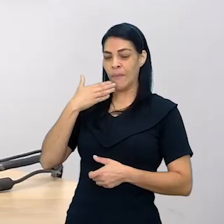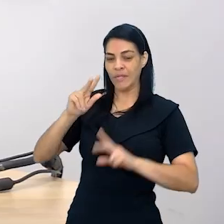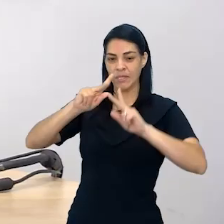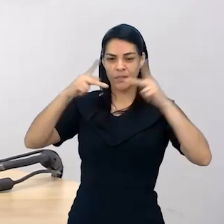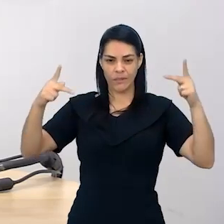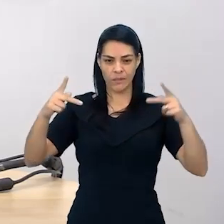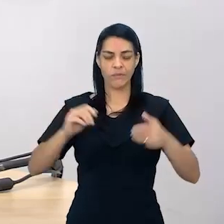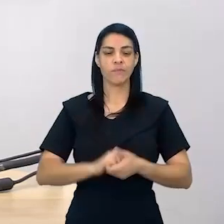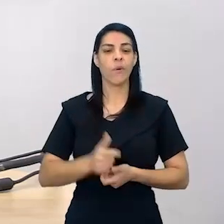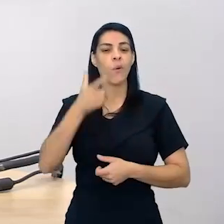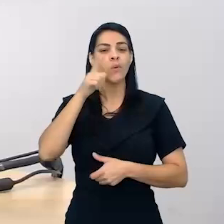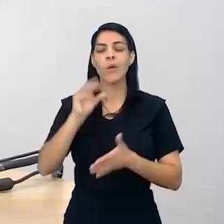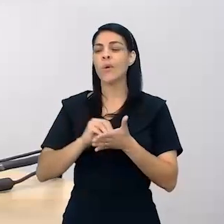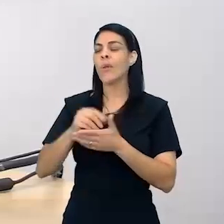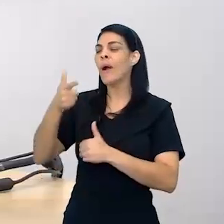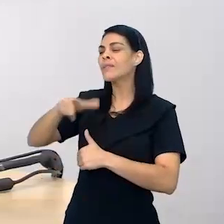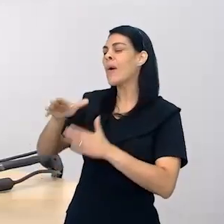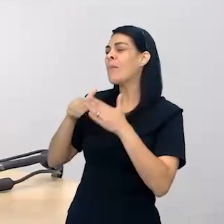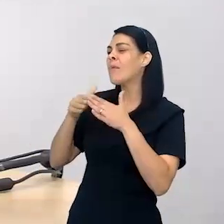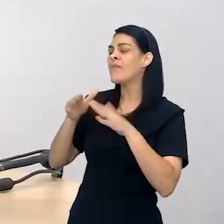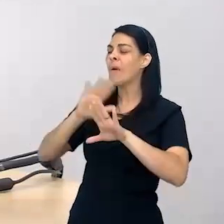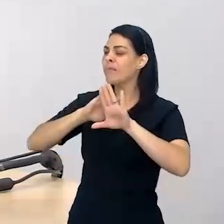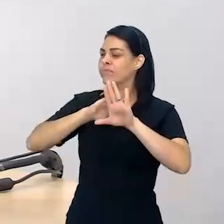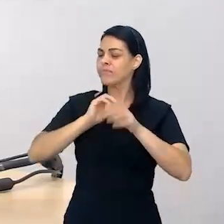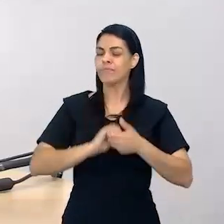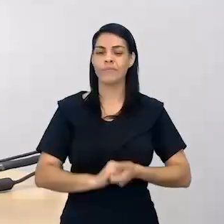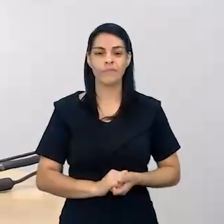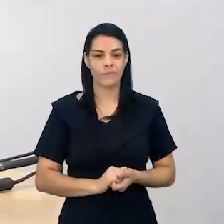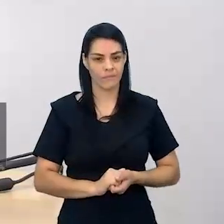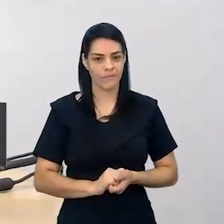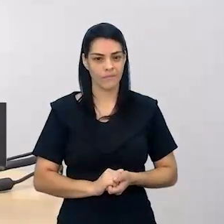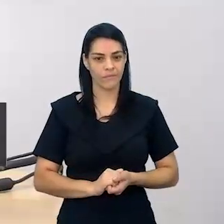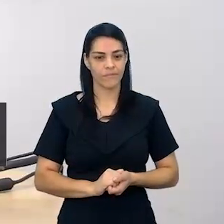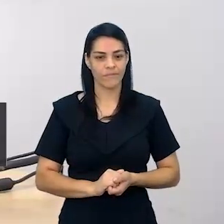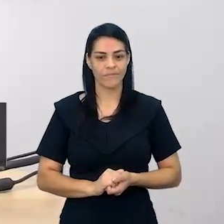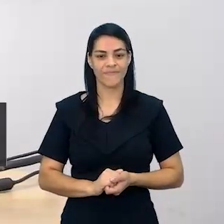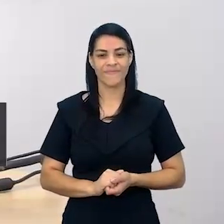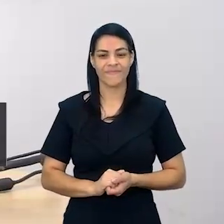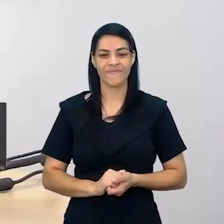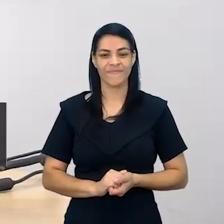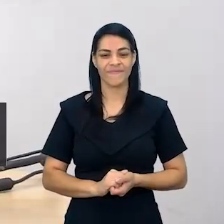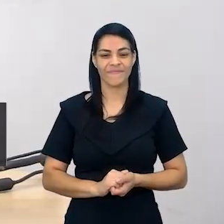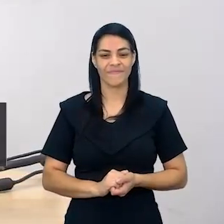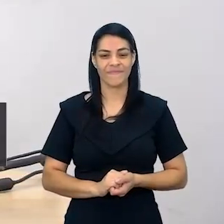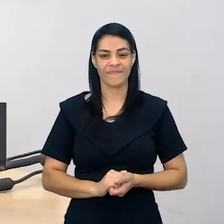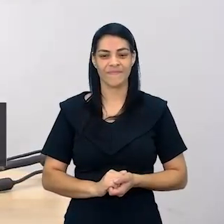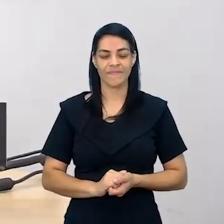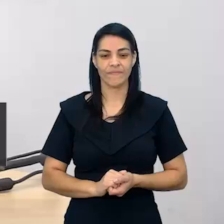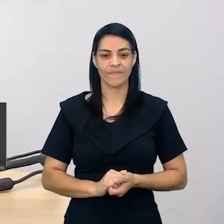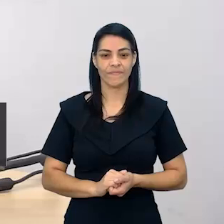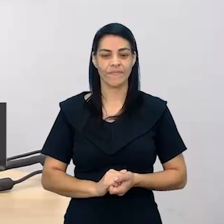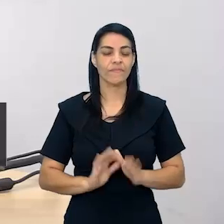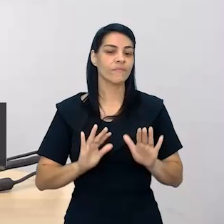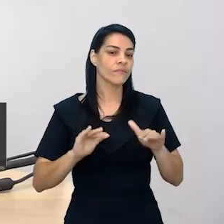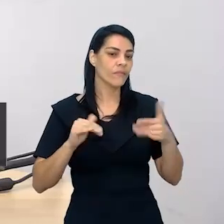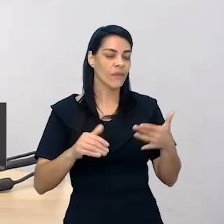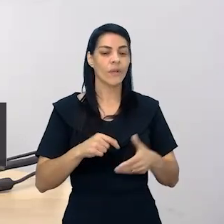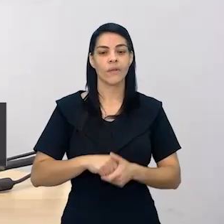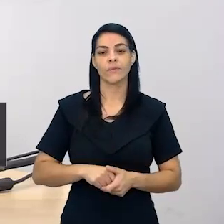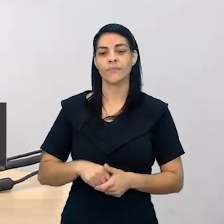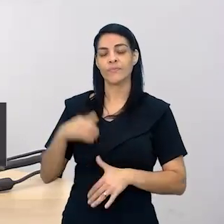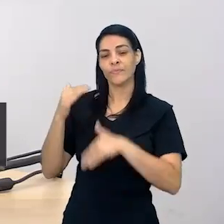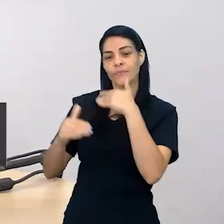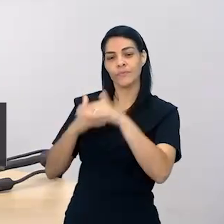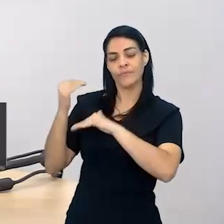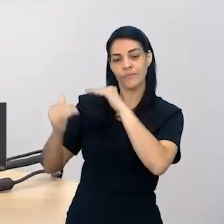você pode colocar de novo por favor eu acho que tão pedindo vamos lá e aí quando eu construir